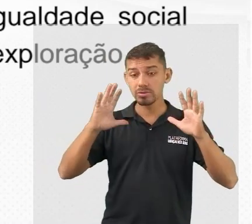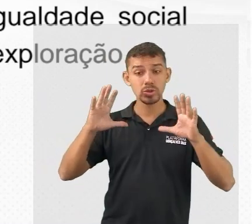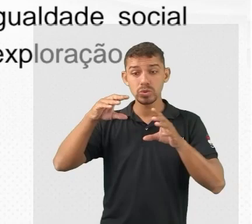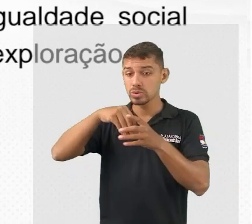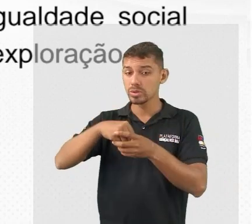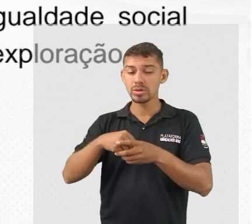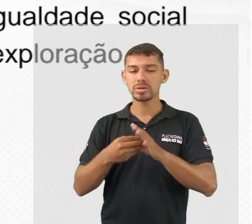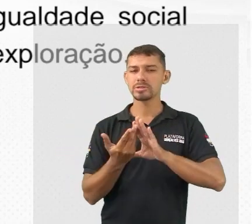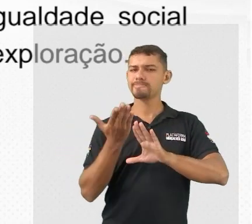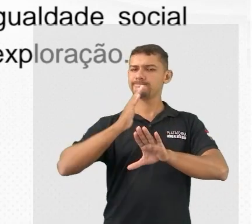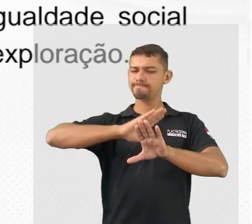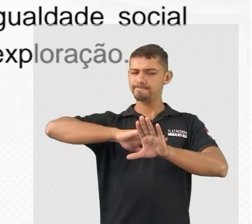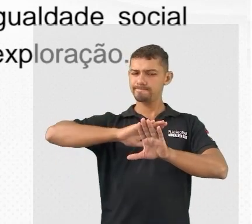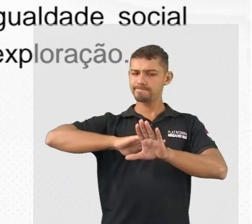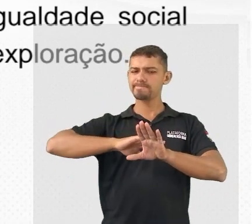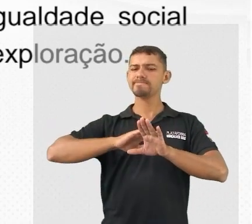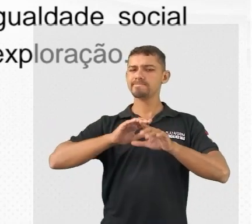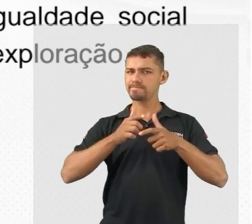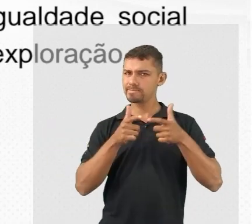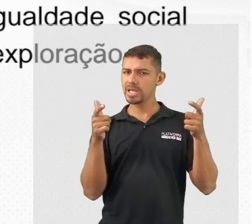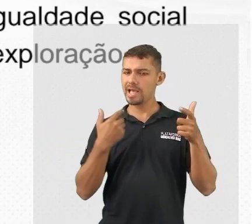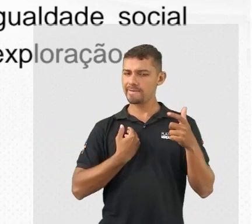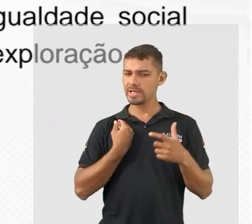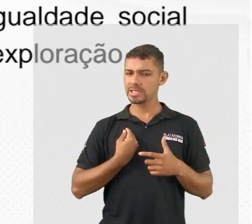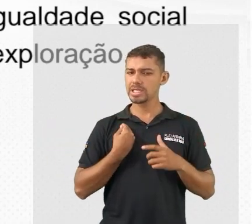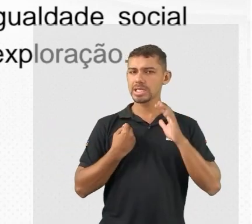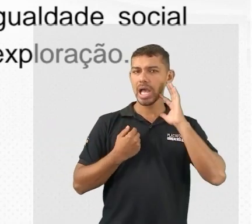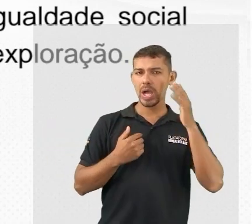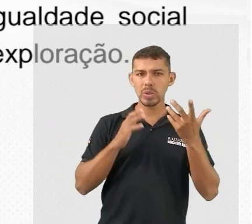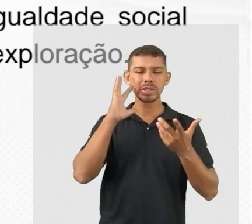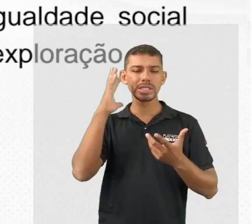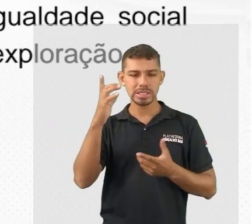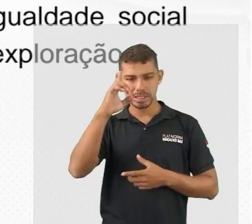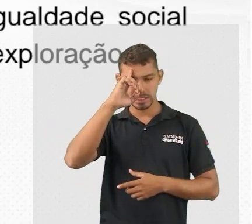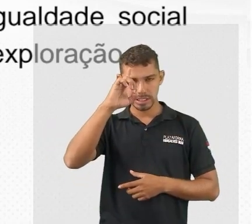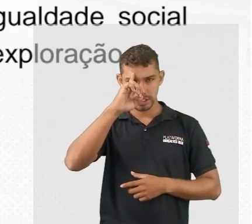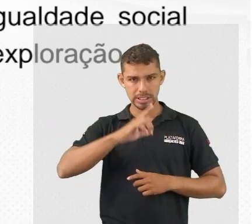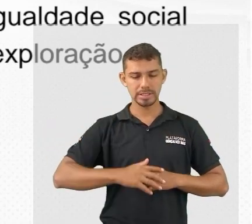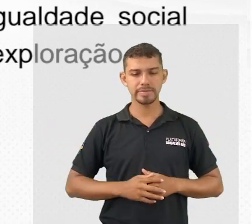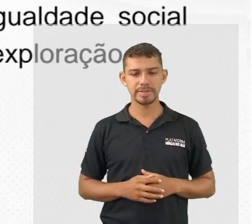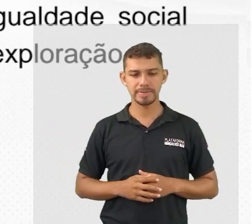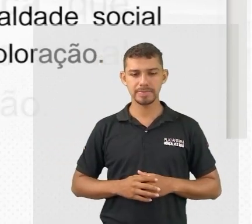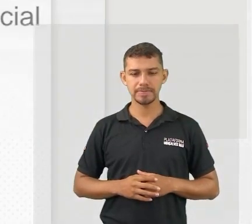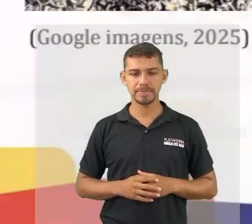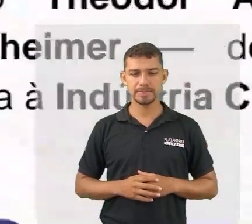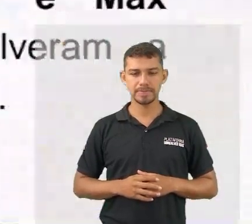ocultam o real funcionamento de como a vida está acontecendo cotidianamente.